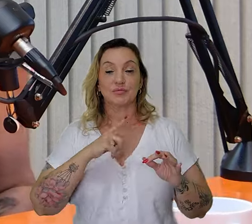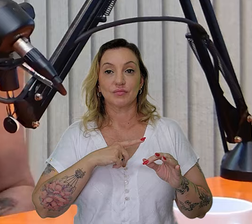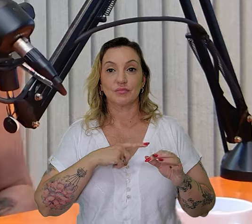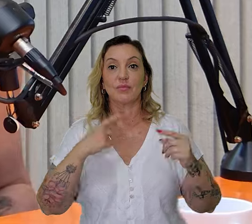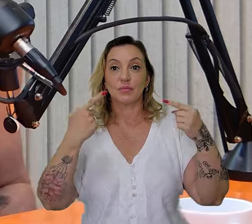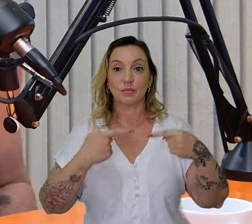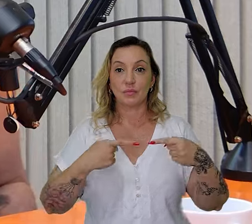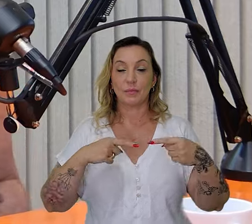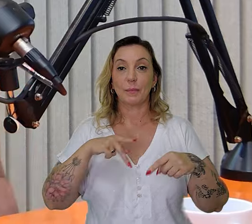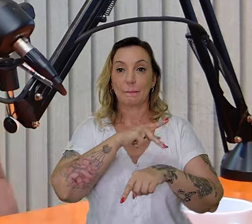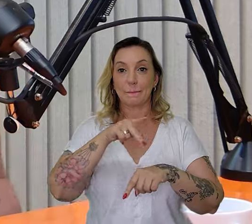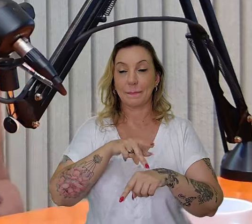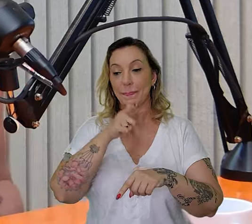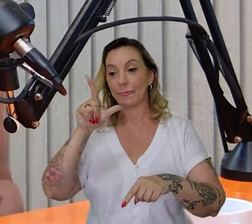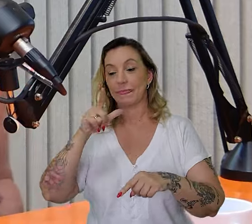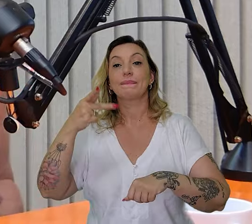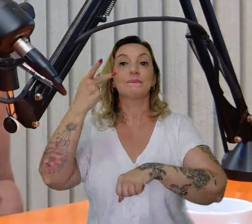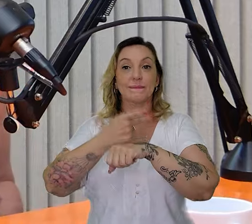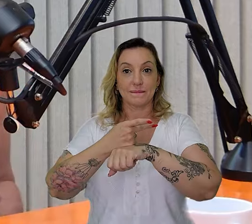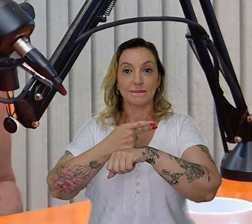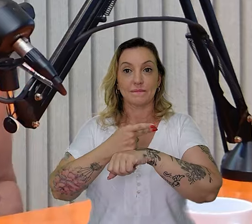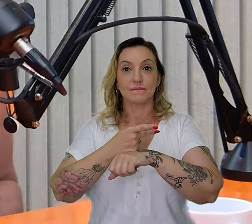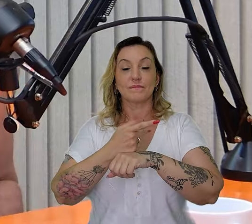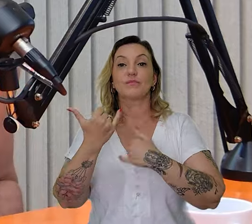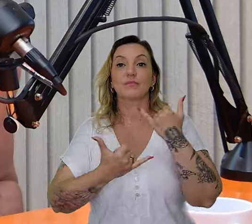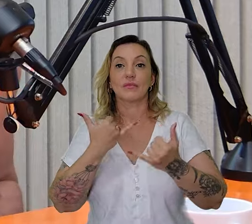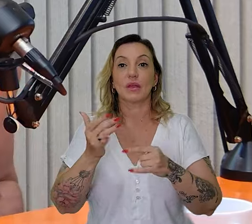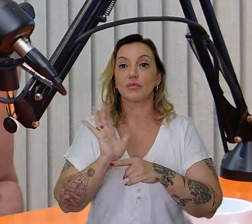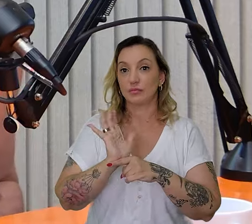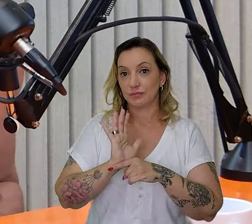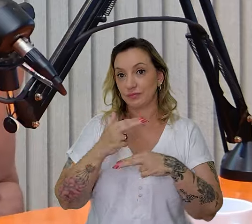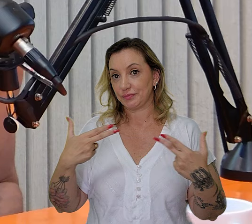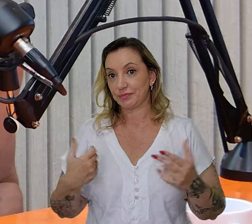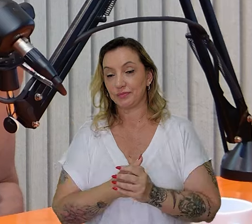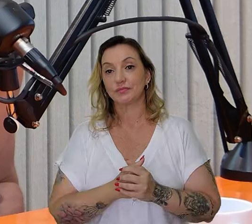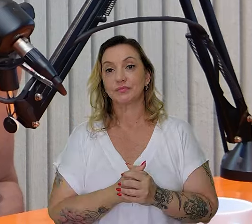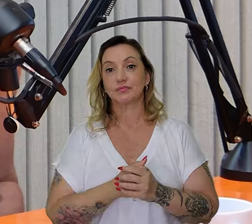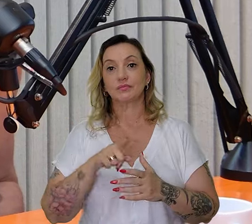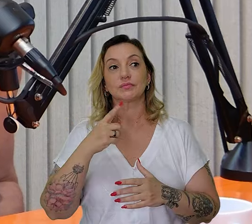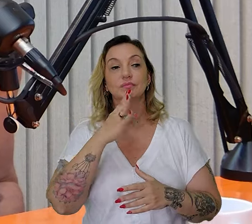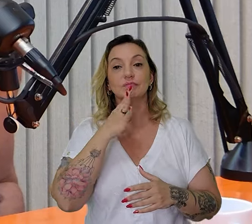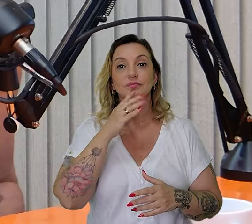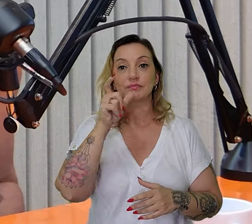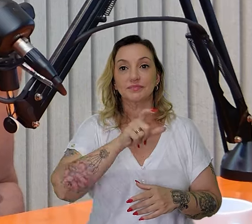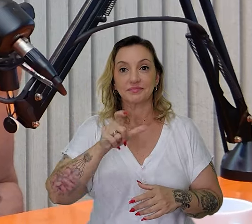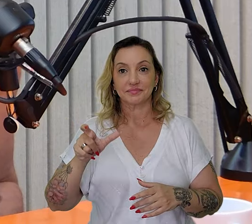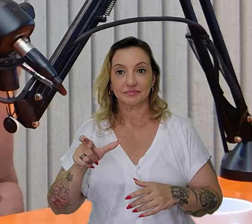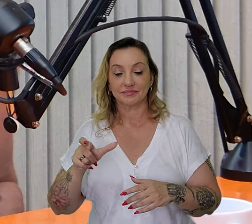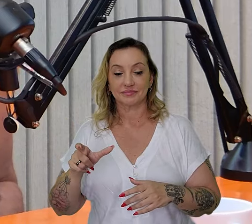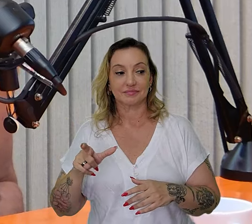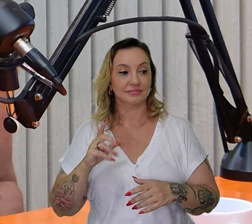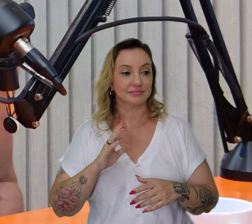gente premia J filmes e tal e aí a gente conhece essa garotada agora que daqui a pouco tô com 10 anos de